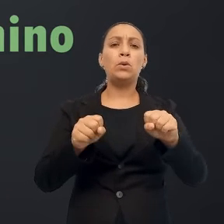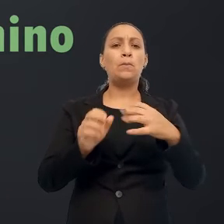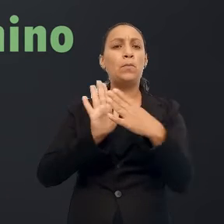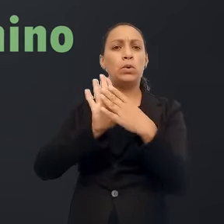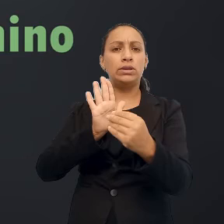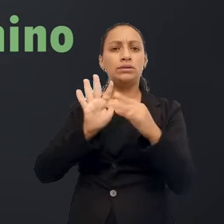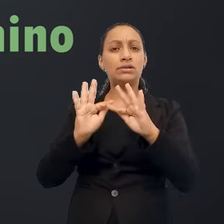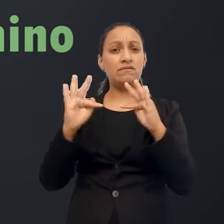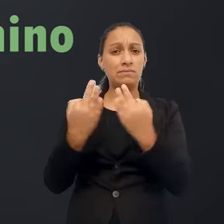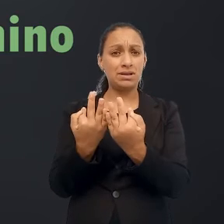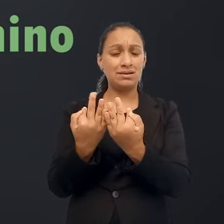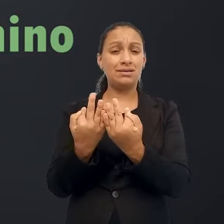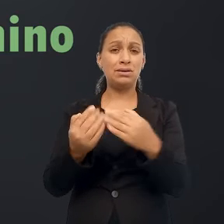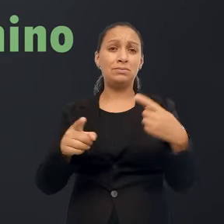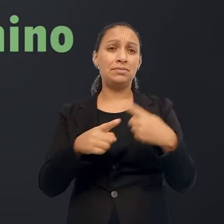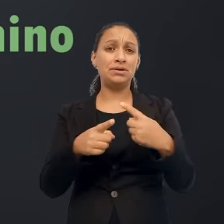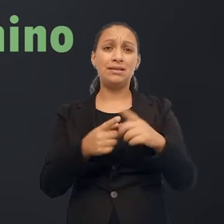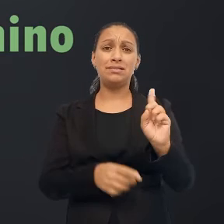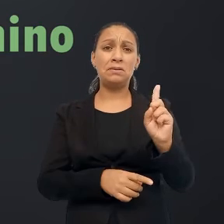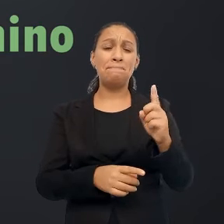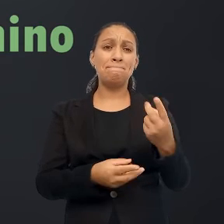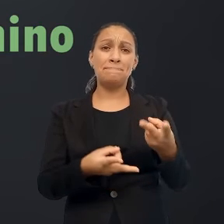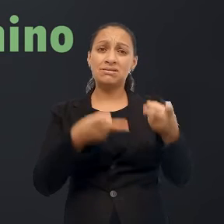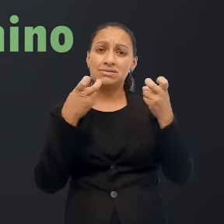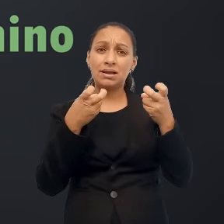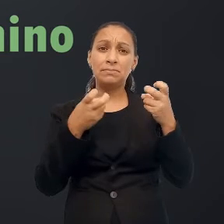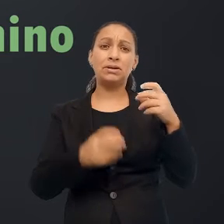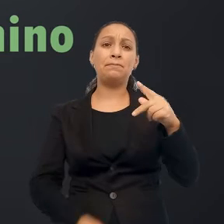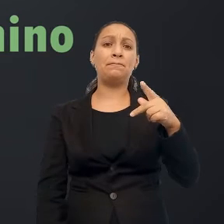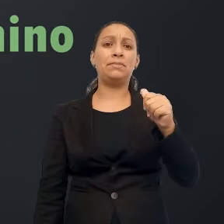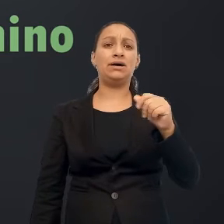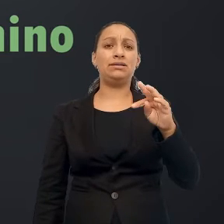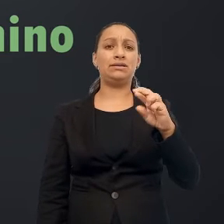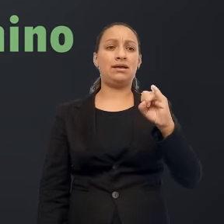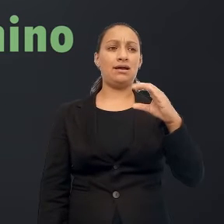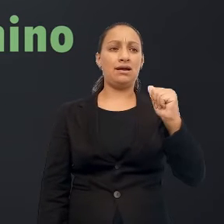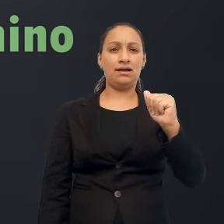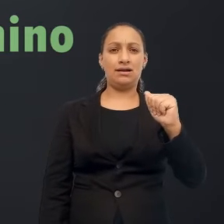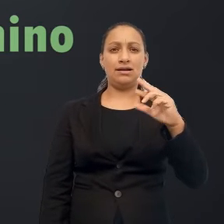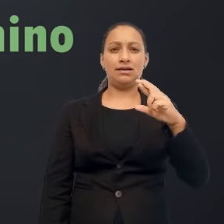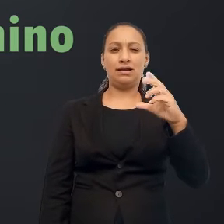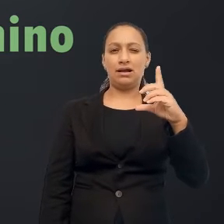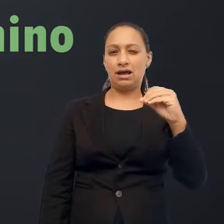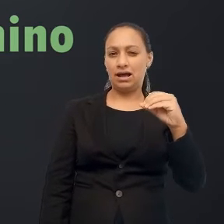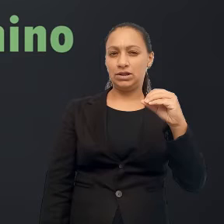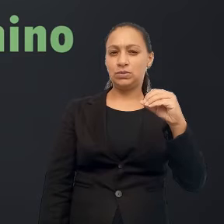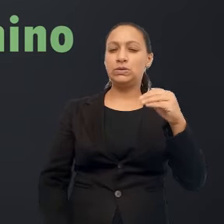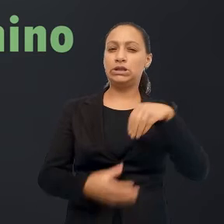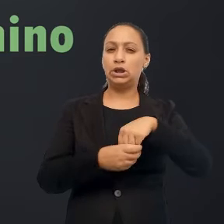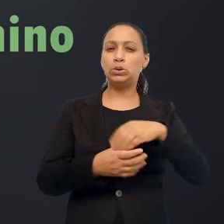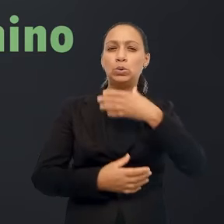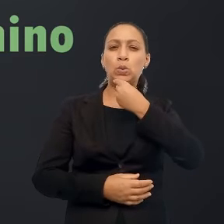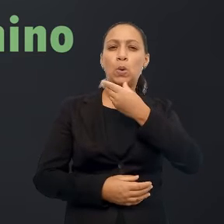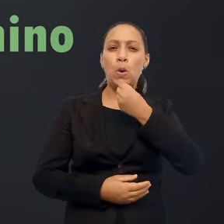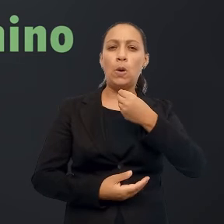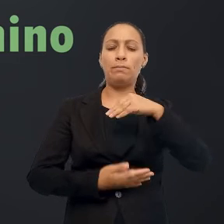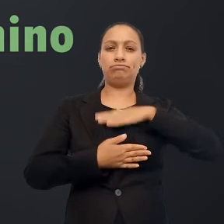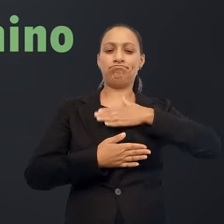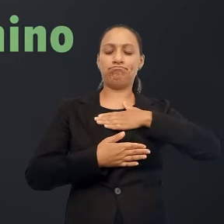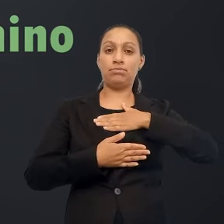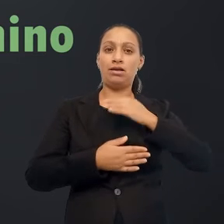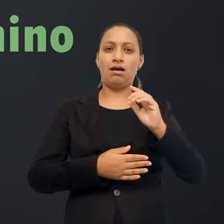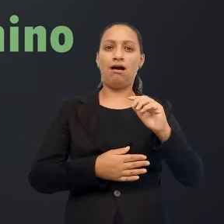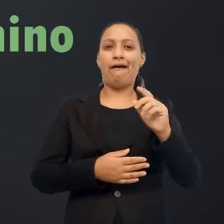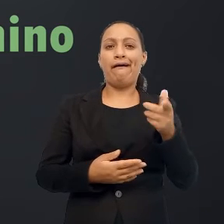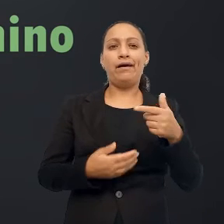familiar, porque a gente não percebe o patriarcado só dentro dos homens, como muitas pessoas acabam dizendo, os homens, né, tem esse